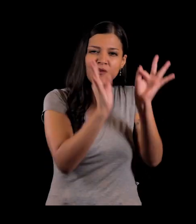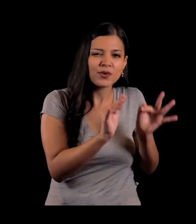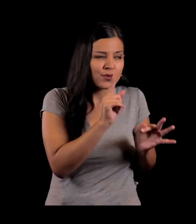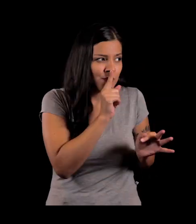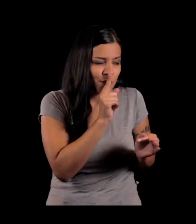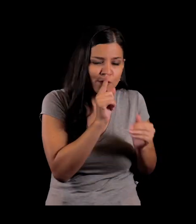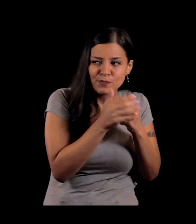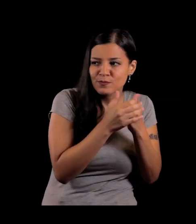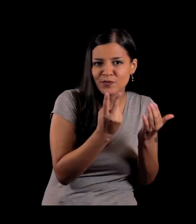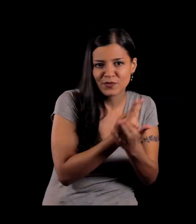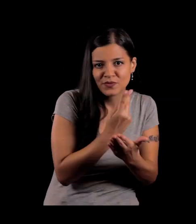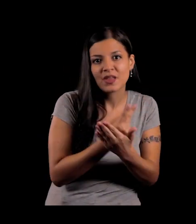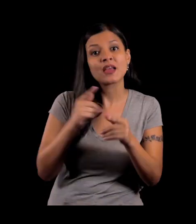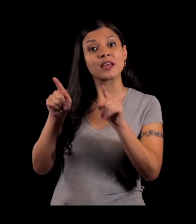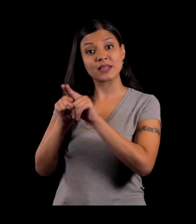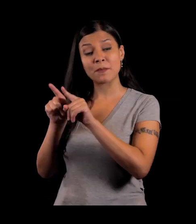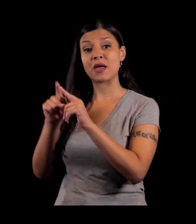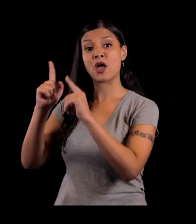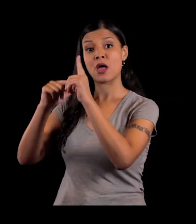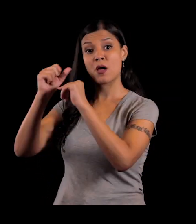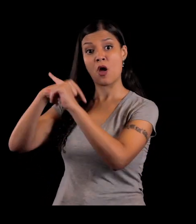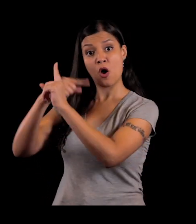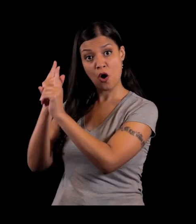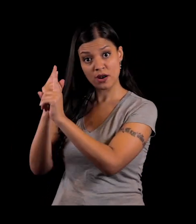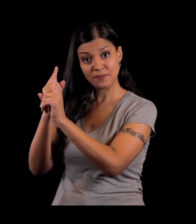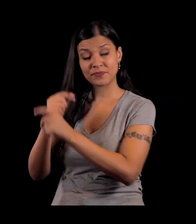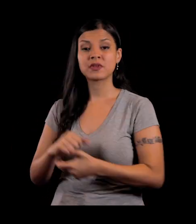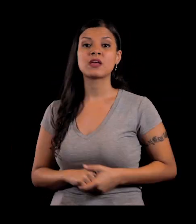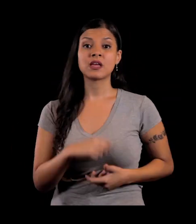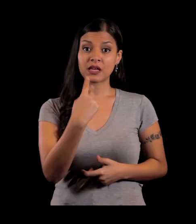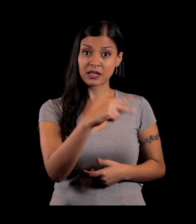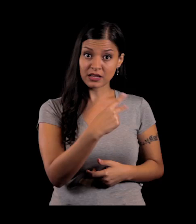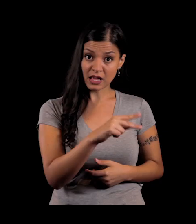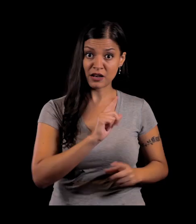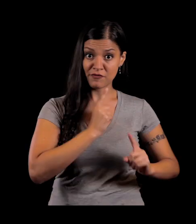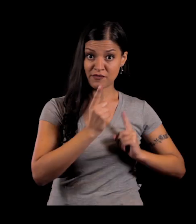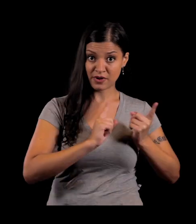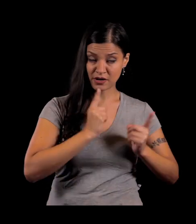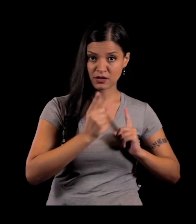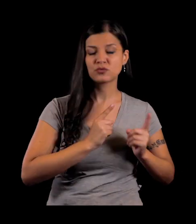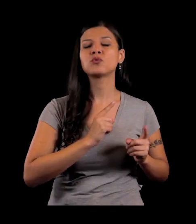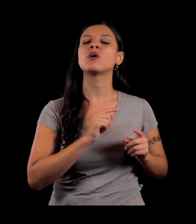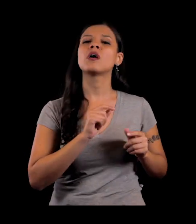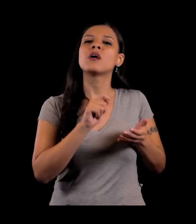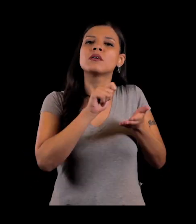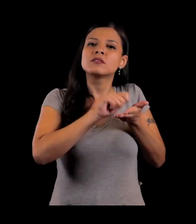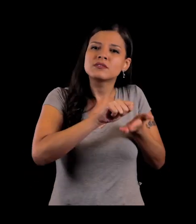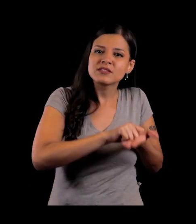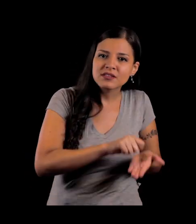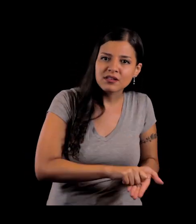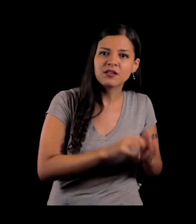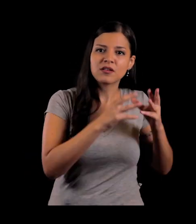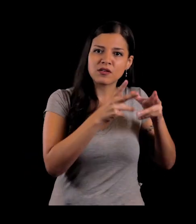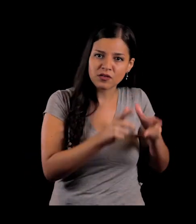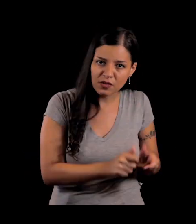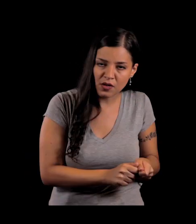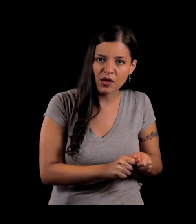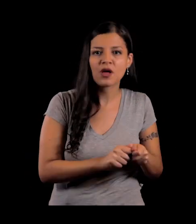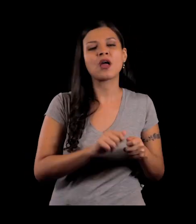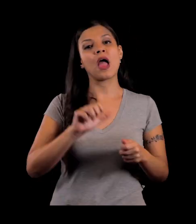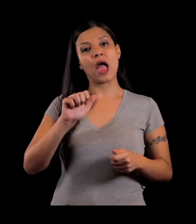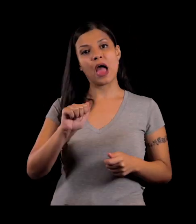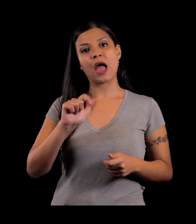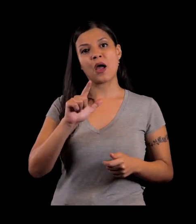Clandestina e A Hora da Estrela de Clarice Lispector e as obras completas da Alberto Cairo, de Fernando Pessoa.